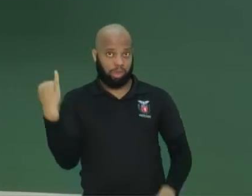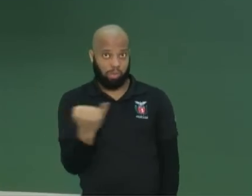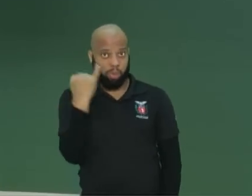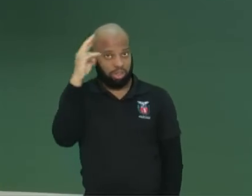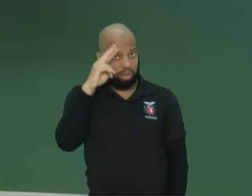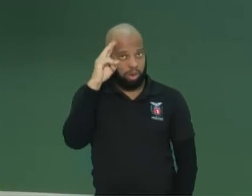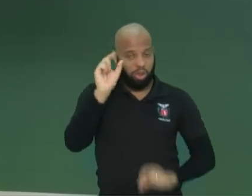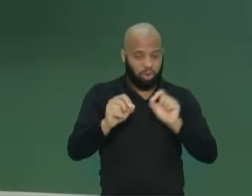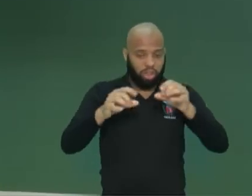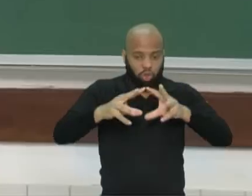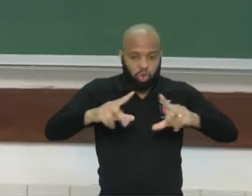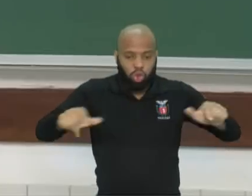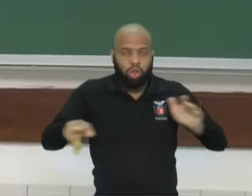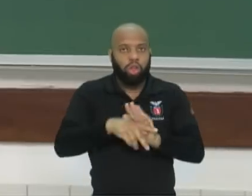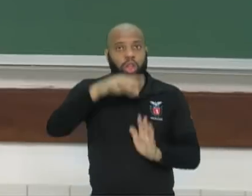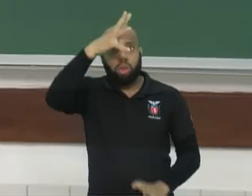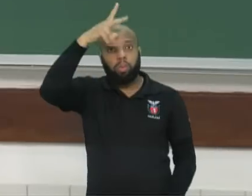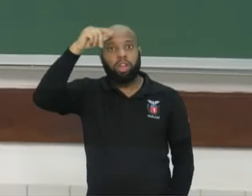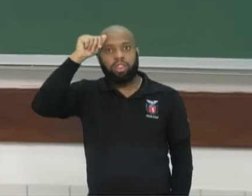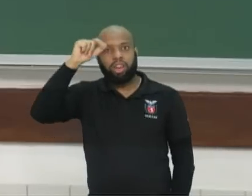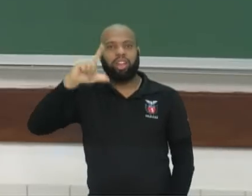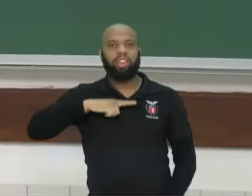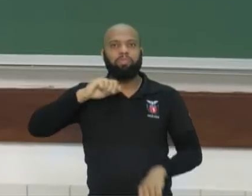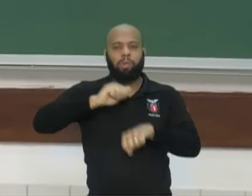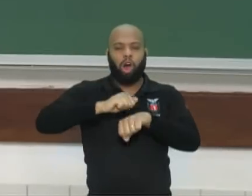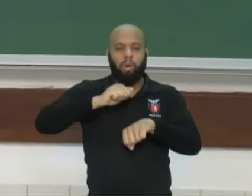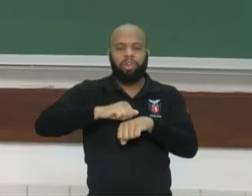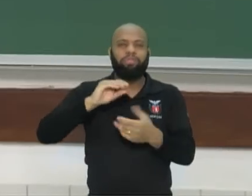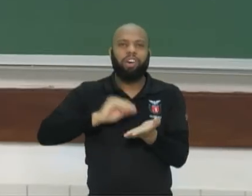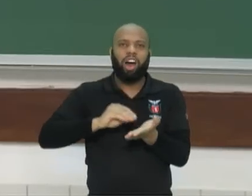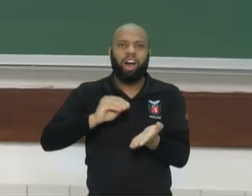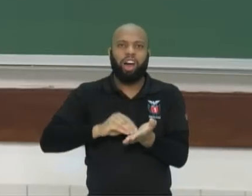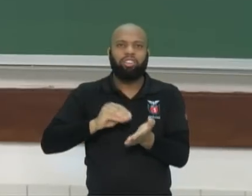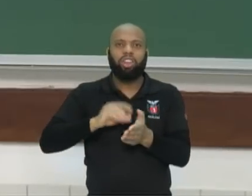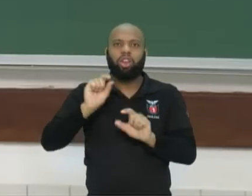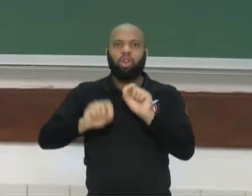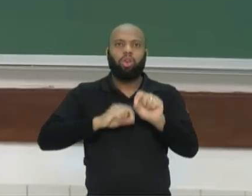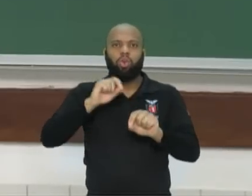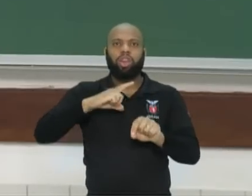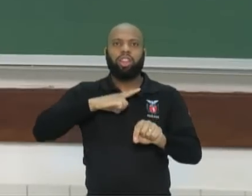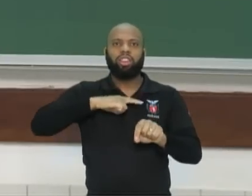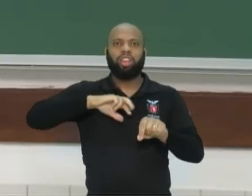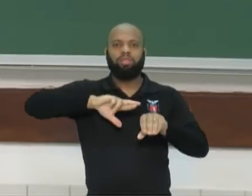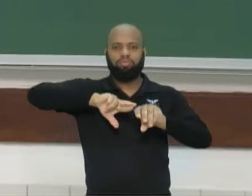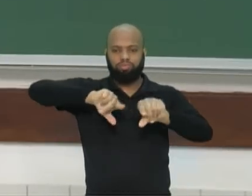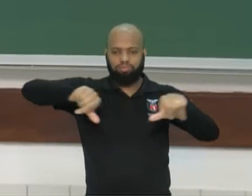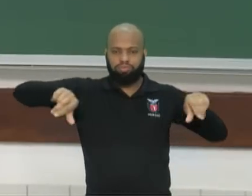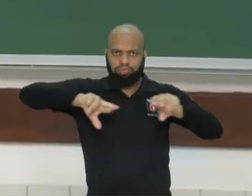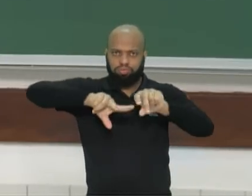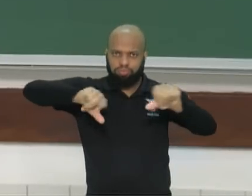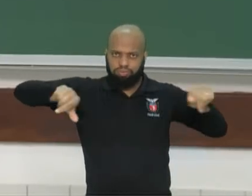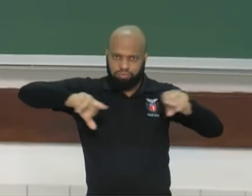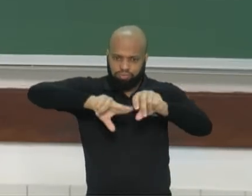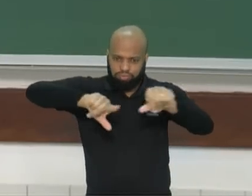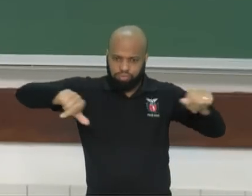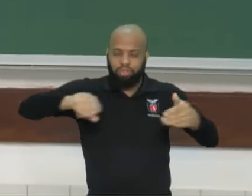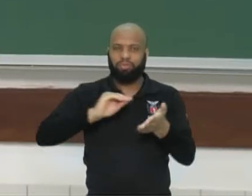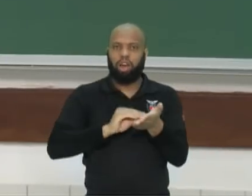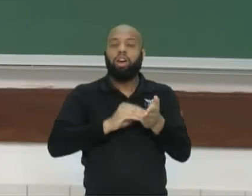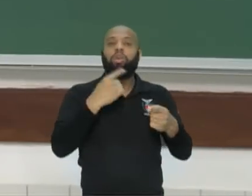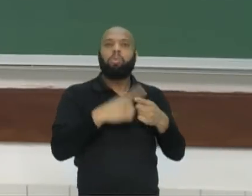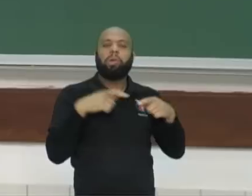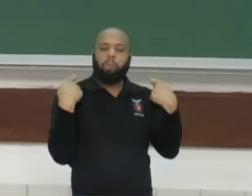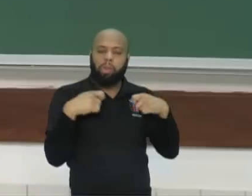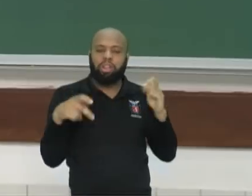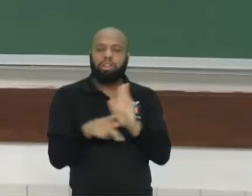da Amazônia, ele é pobre em nutrientes. E ele necessita da presença da floresta, porque aí a